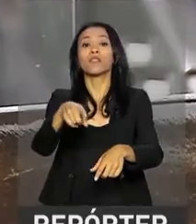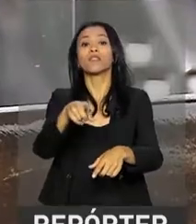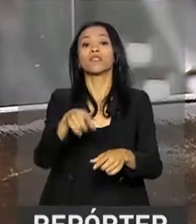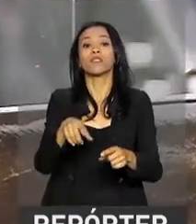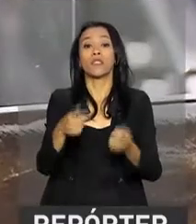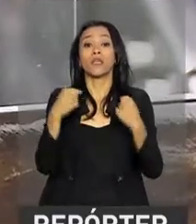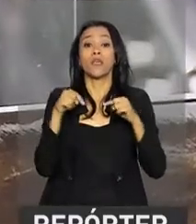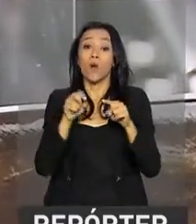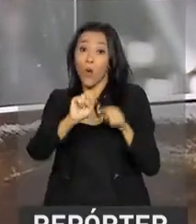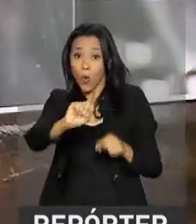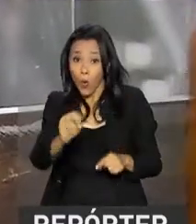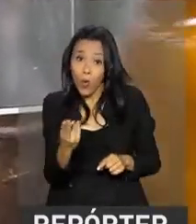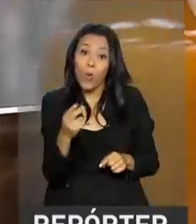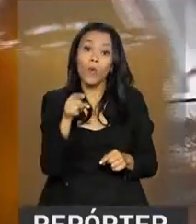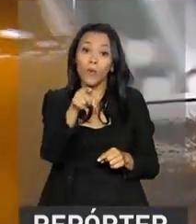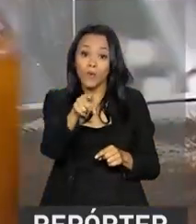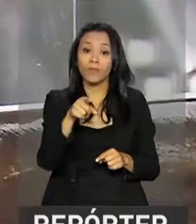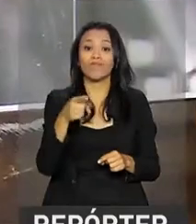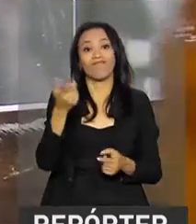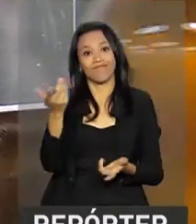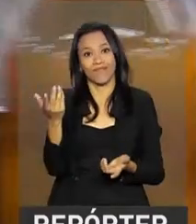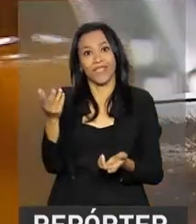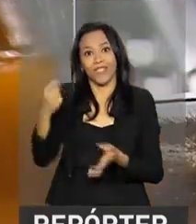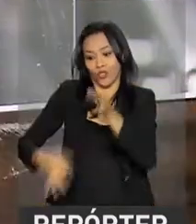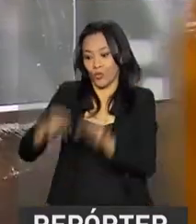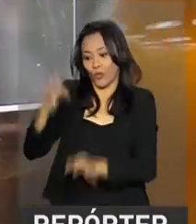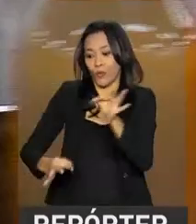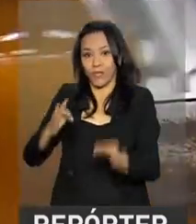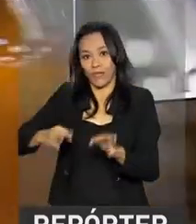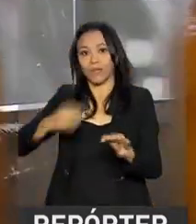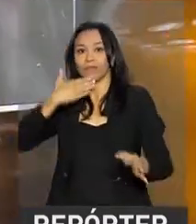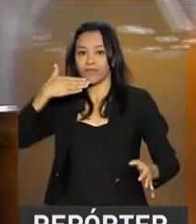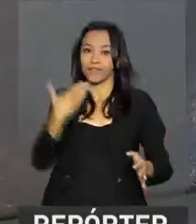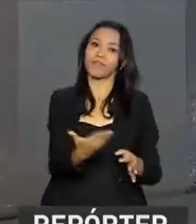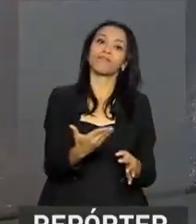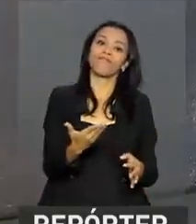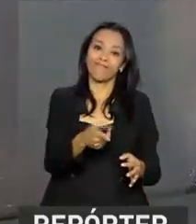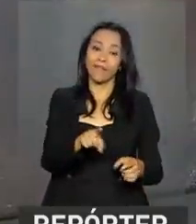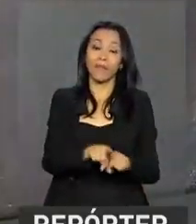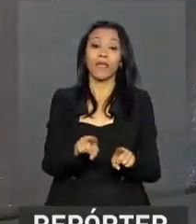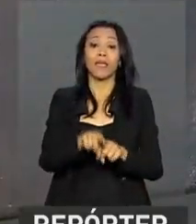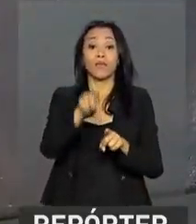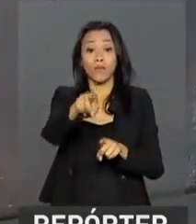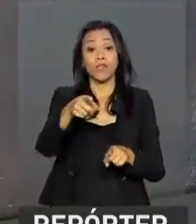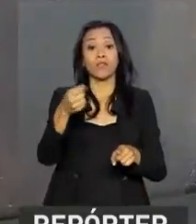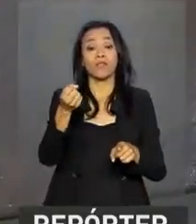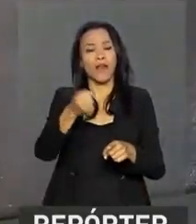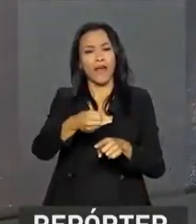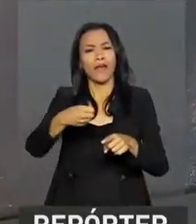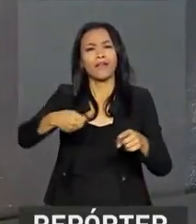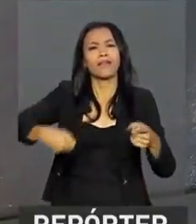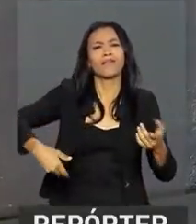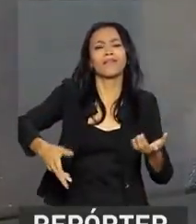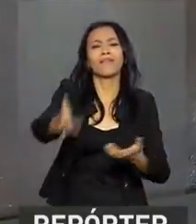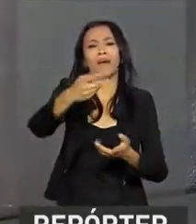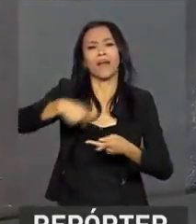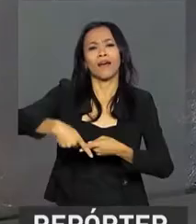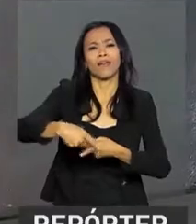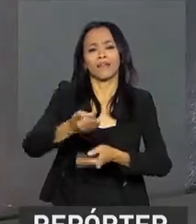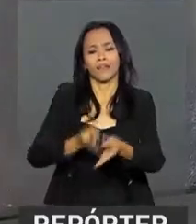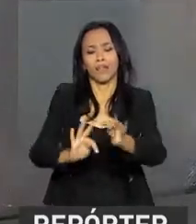ou ainda judicializado os contratos são importantes também por garantir a transmissão de tecnologia para os laboratórios